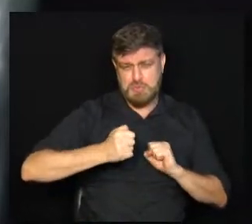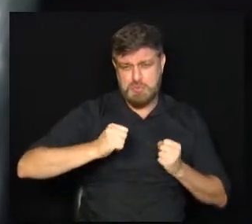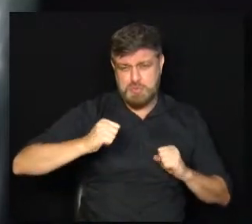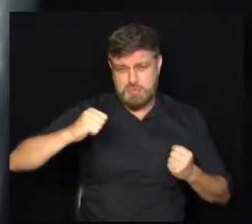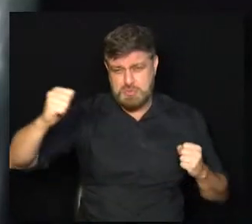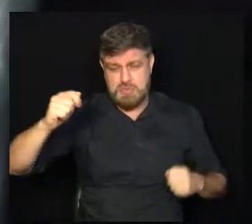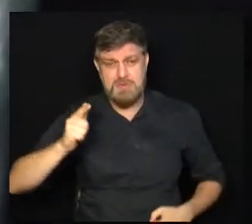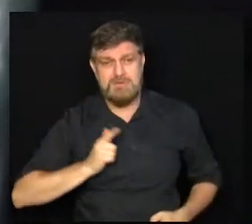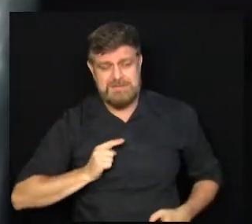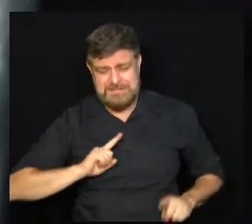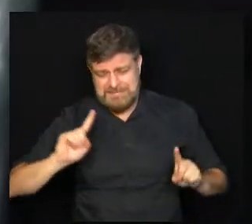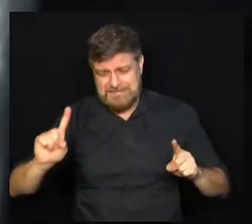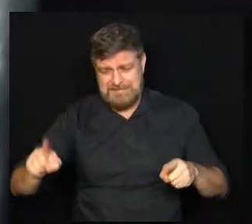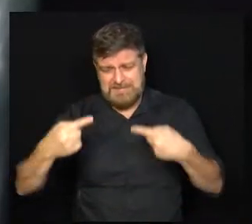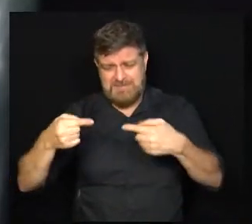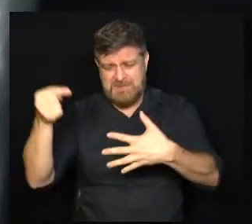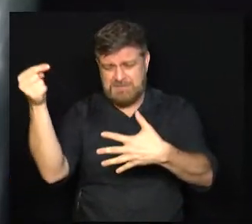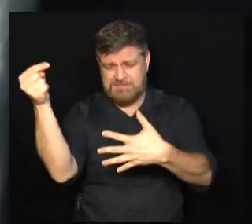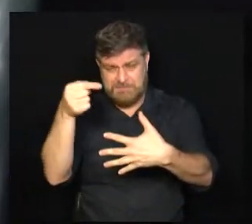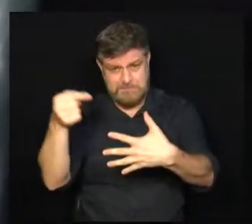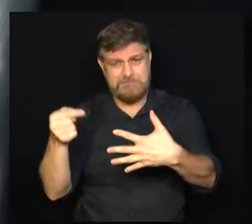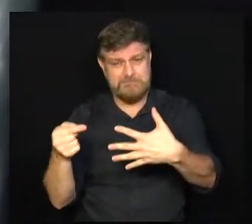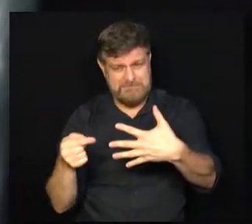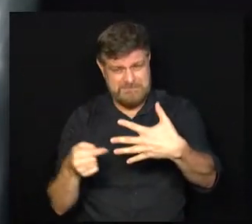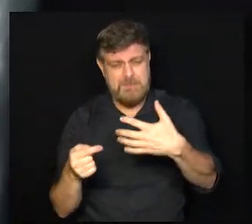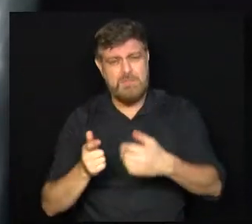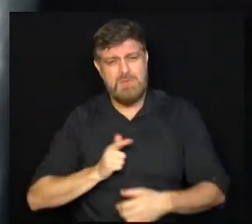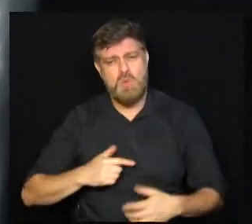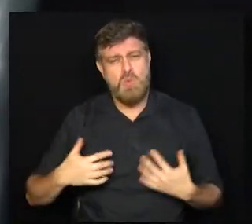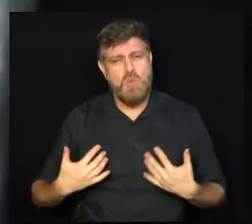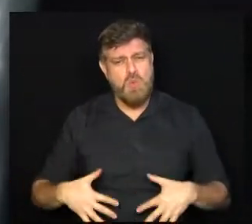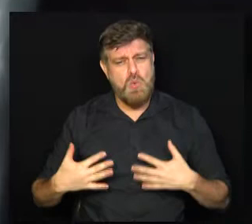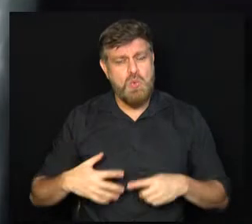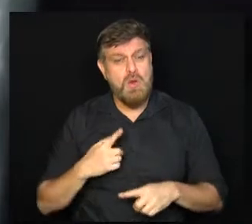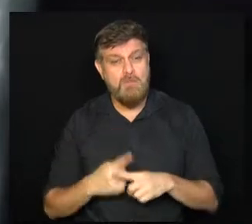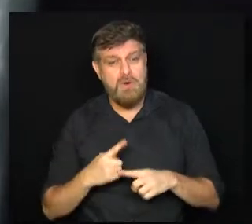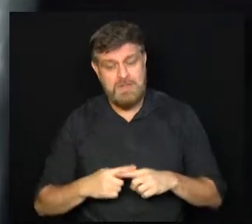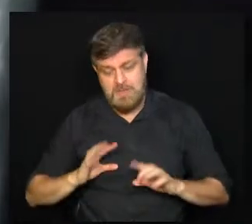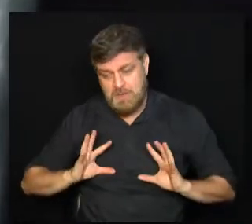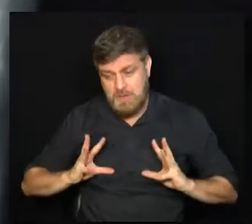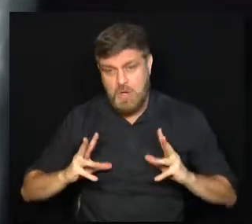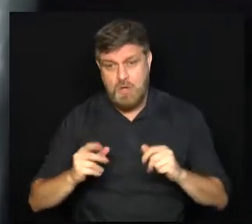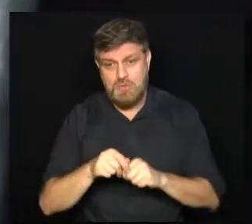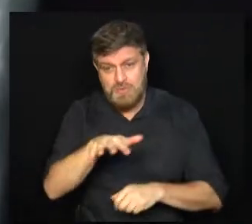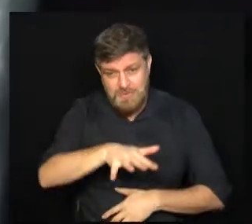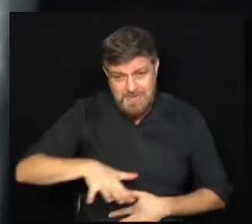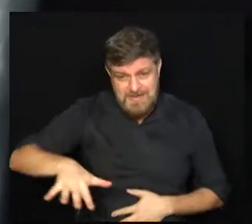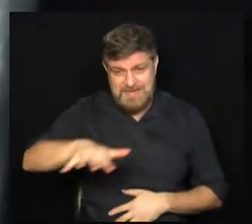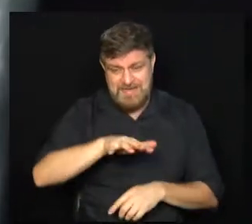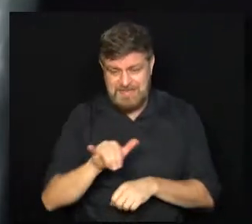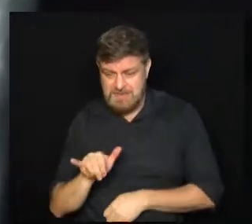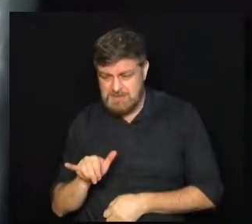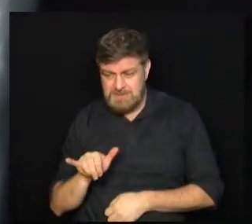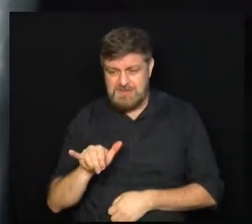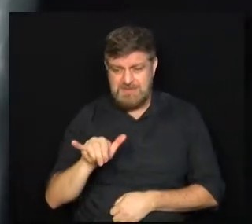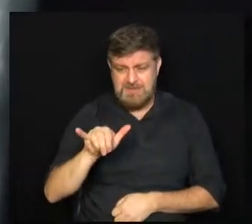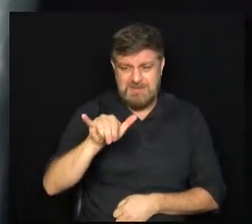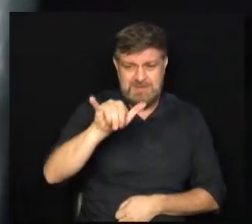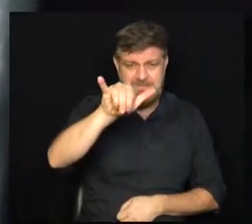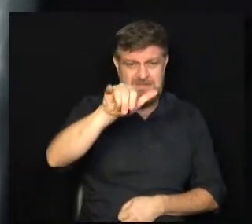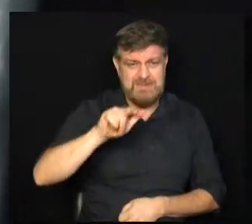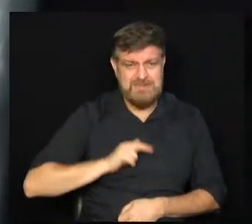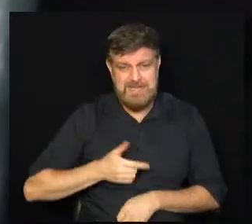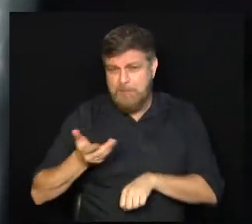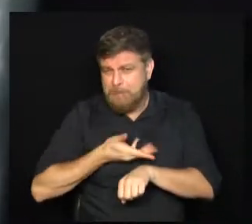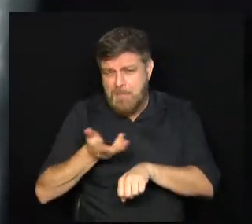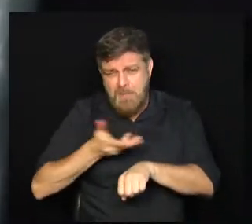tantos desafios, né? Desafio, porque digo isso porque tudo na aviação acontece a 900 km por